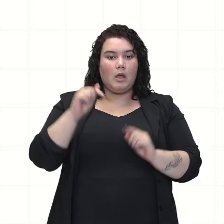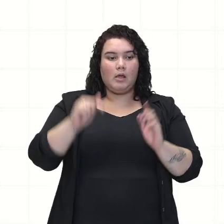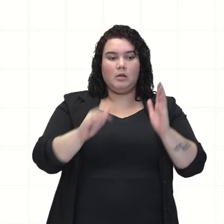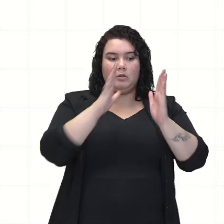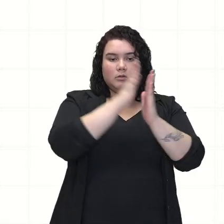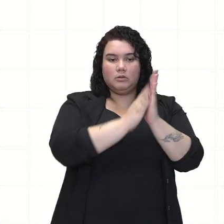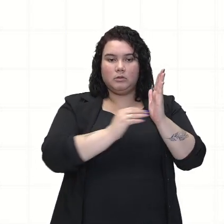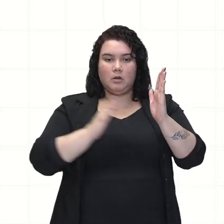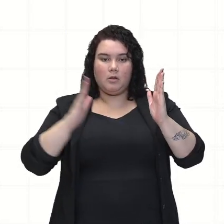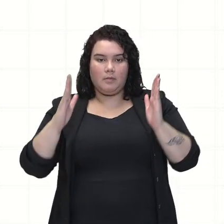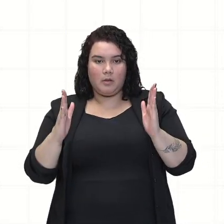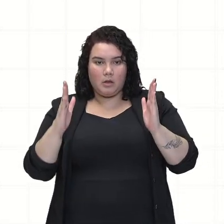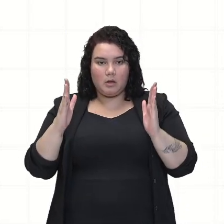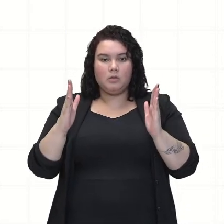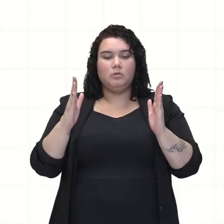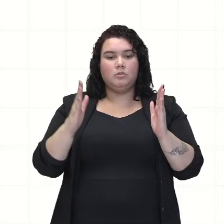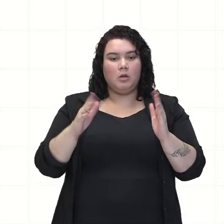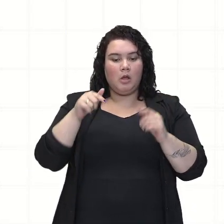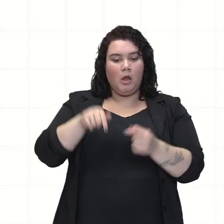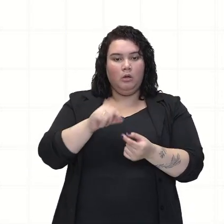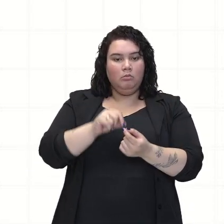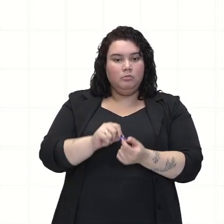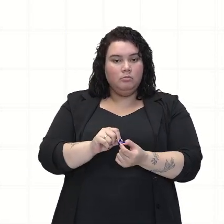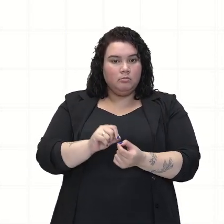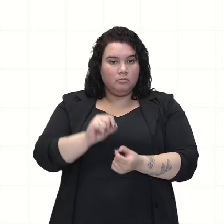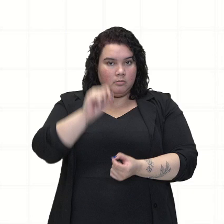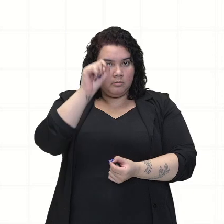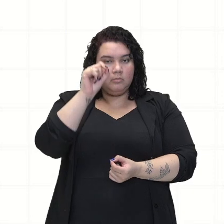temos que pegar um eixo